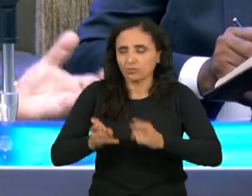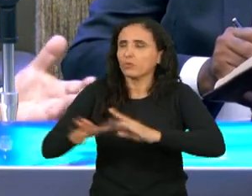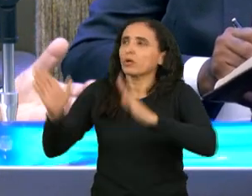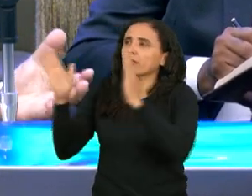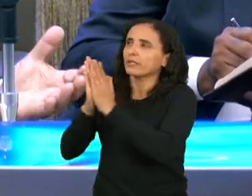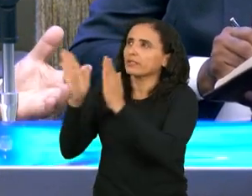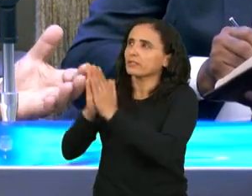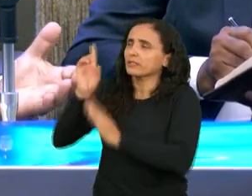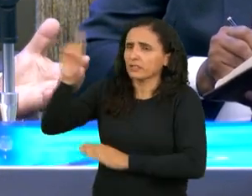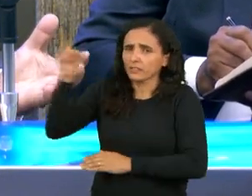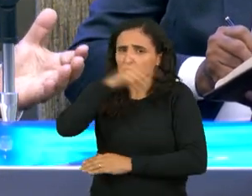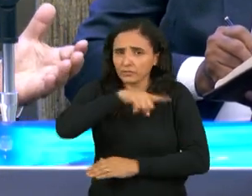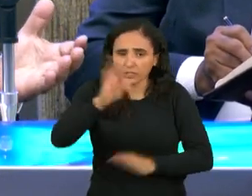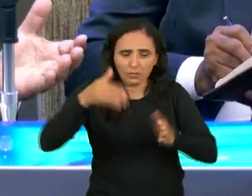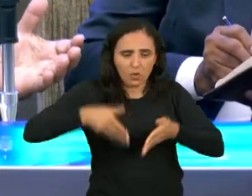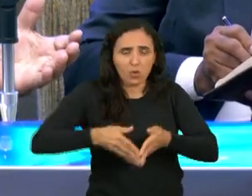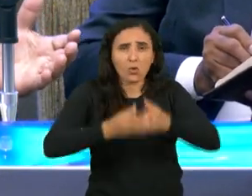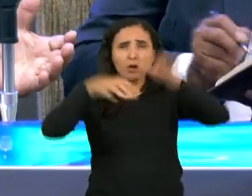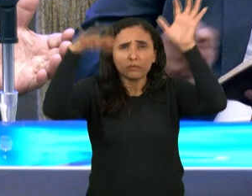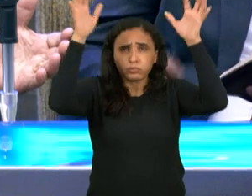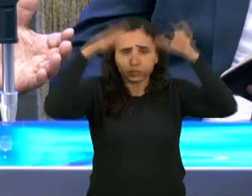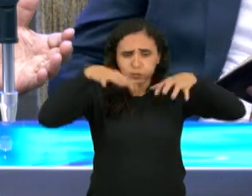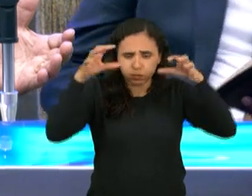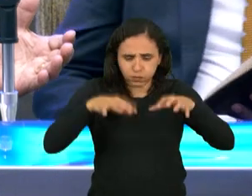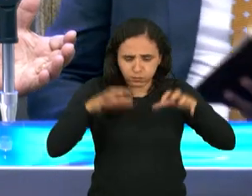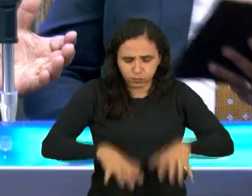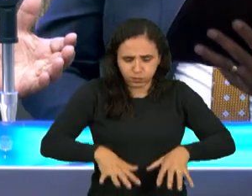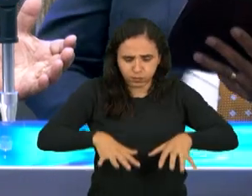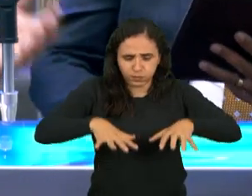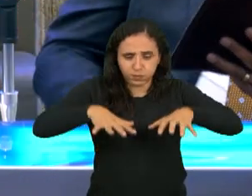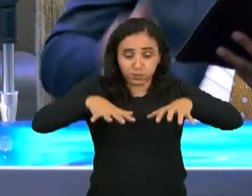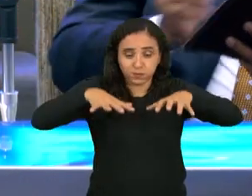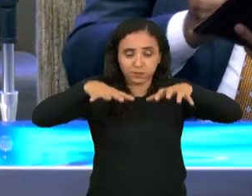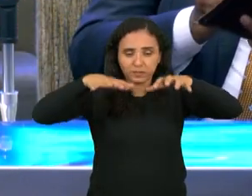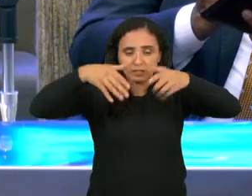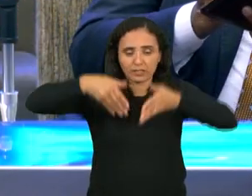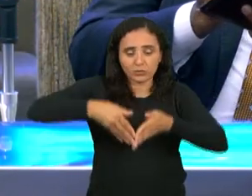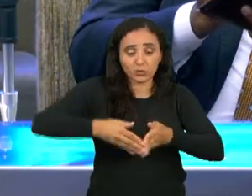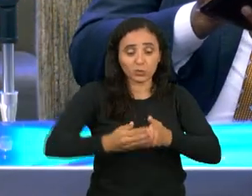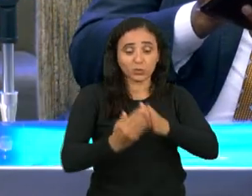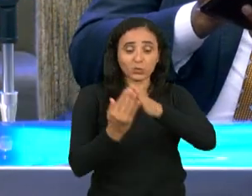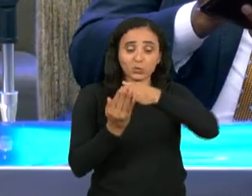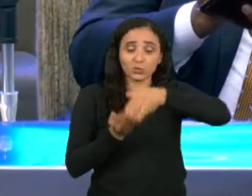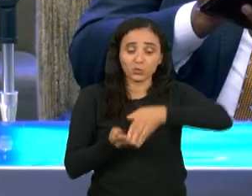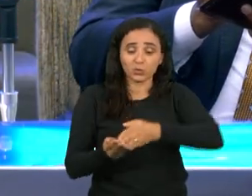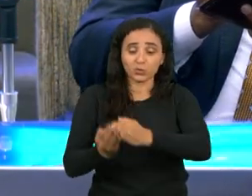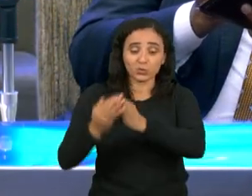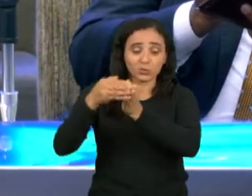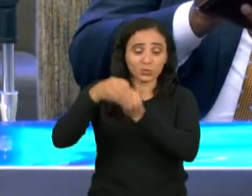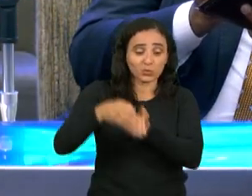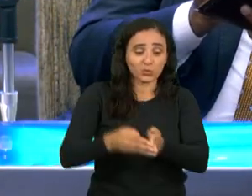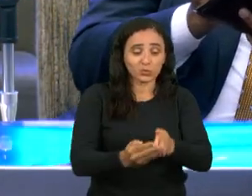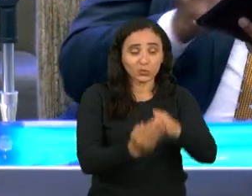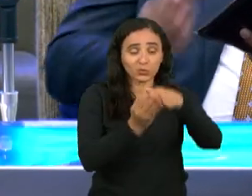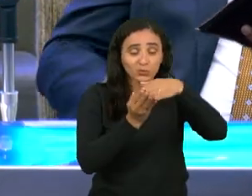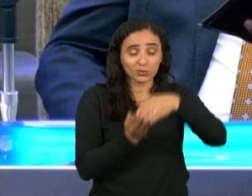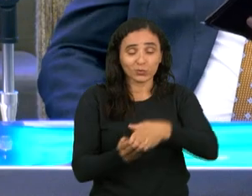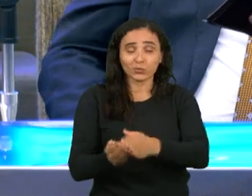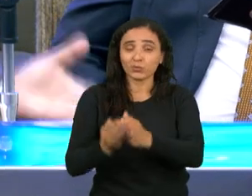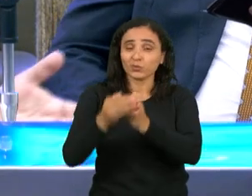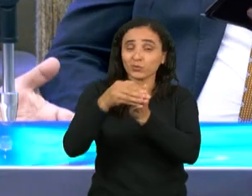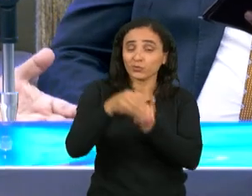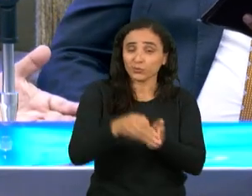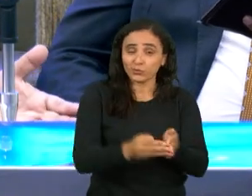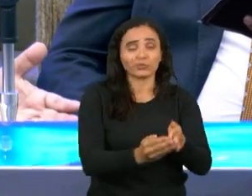O Dilúvio entrava na arca não ela estava no dilúvio estavam Sobre as Águas do